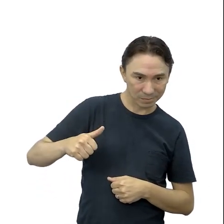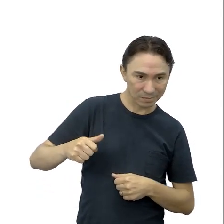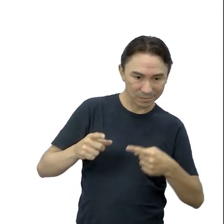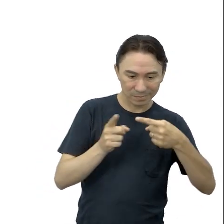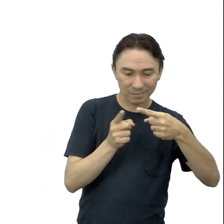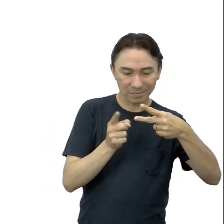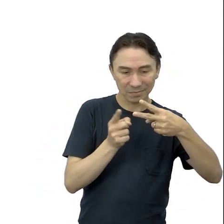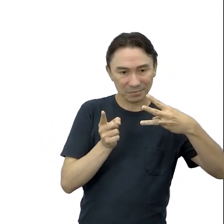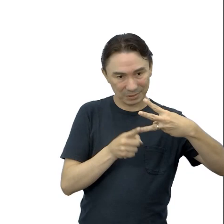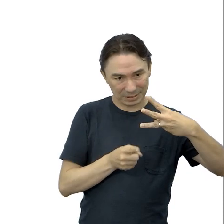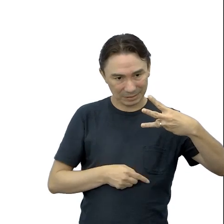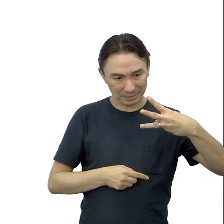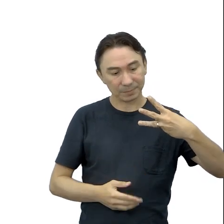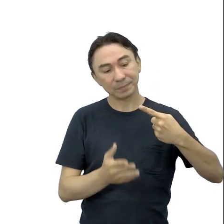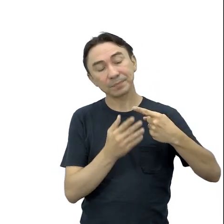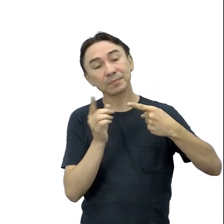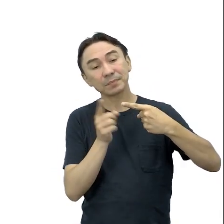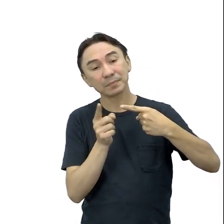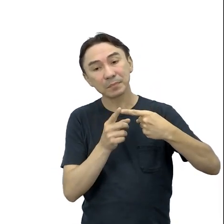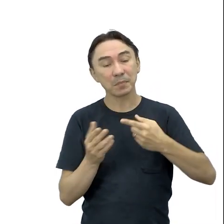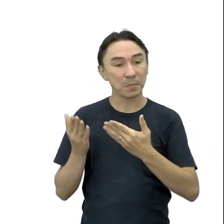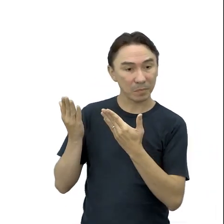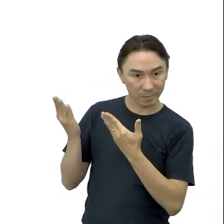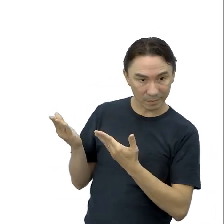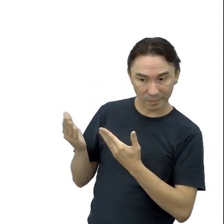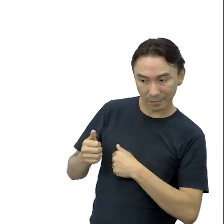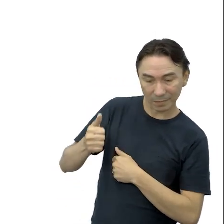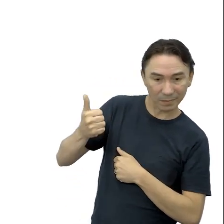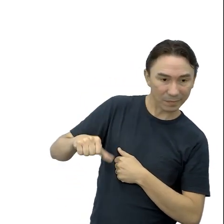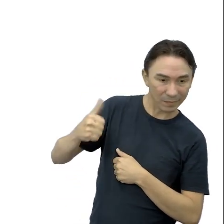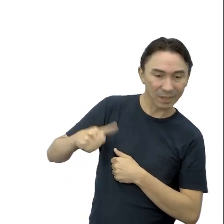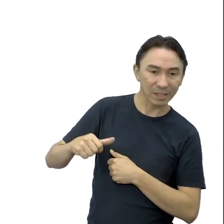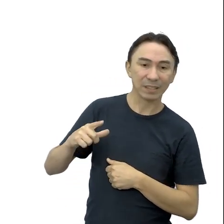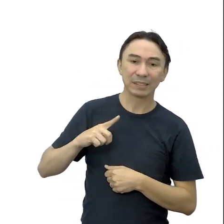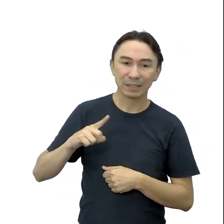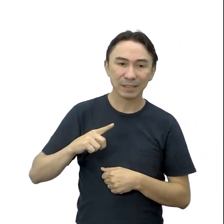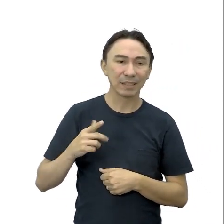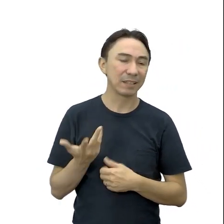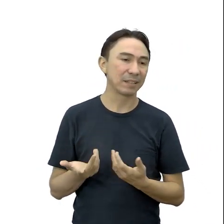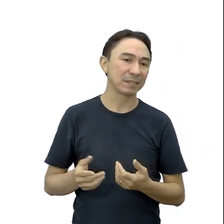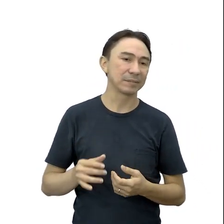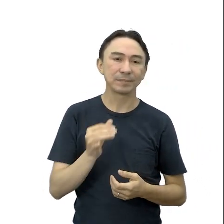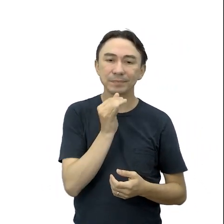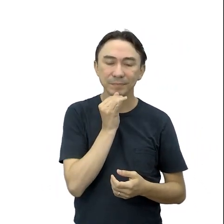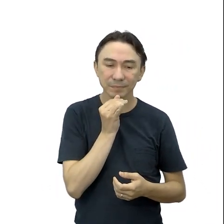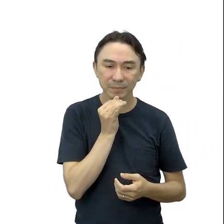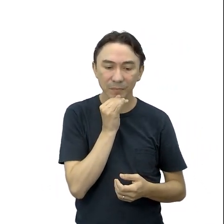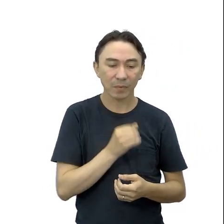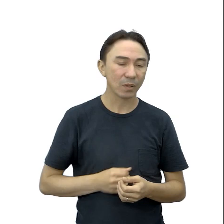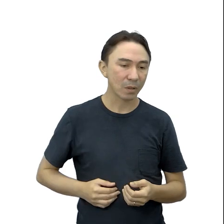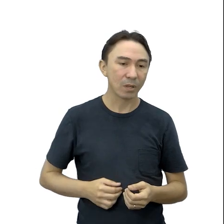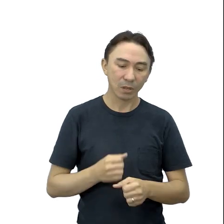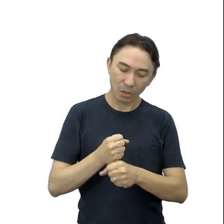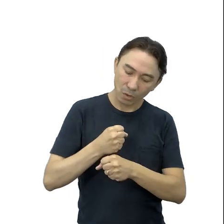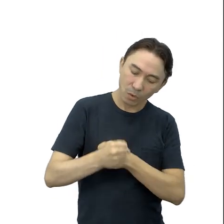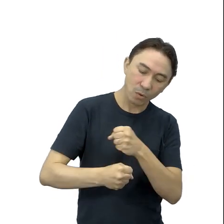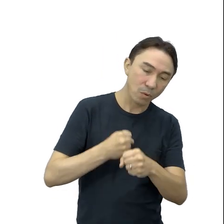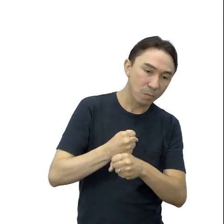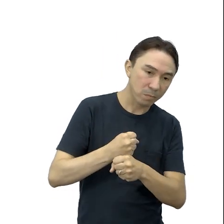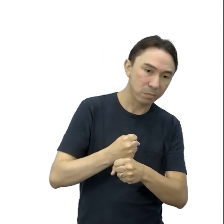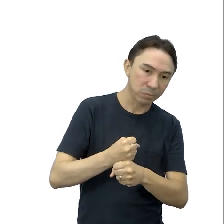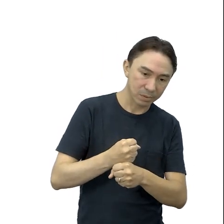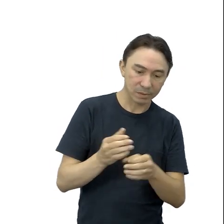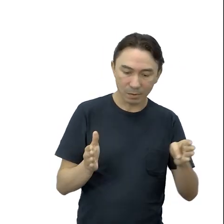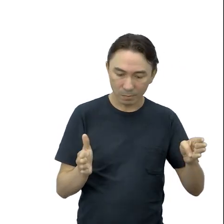gente faz a cada período, né, letivo, no início do período letivo. Para que ela